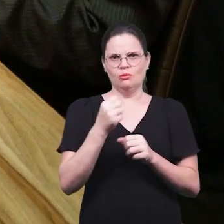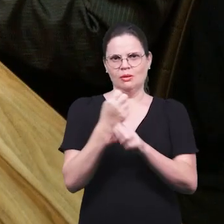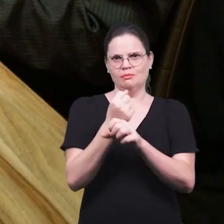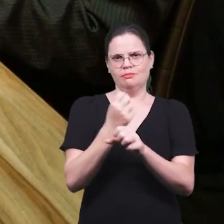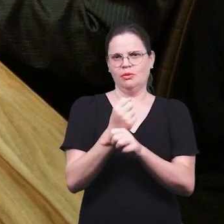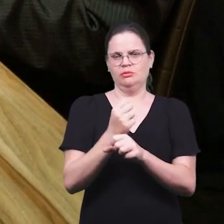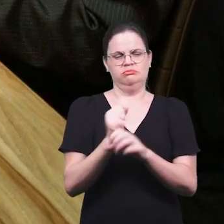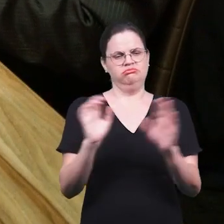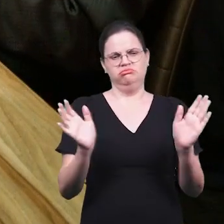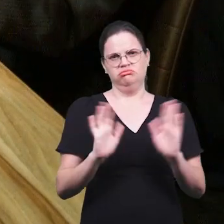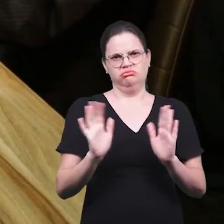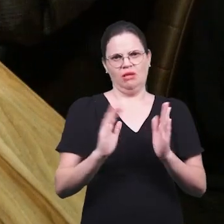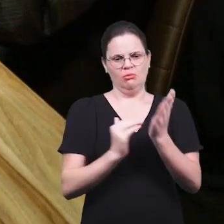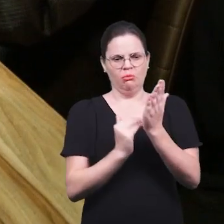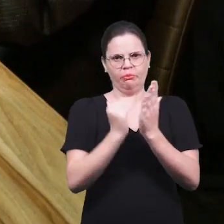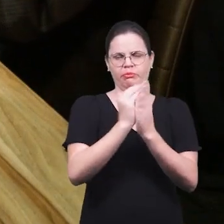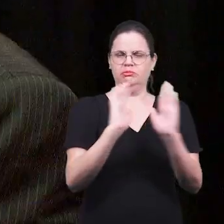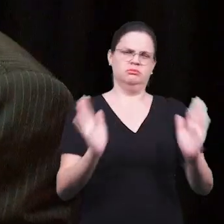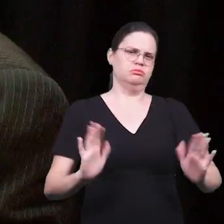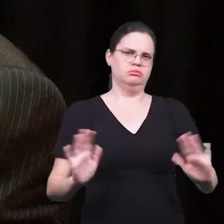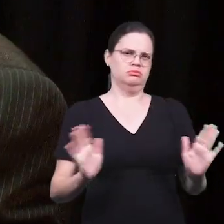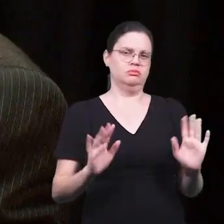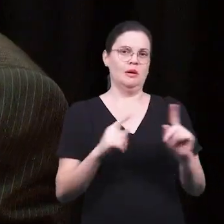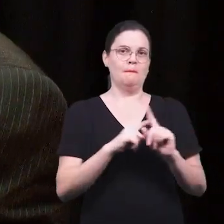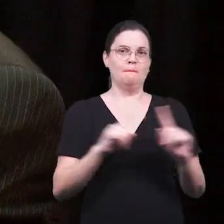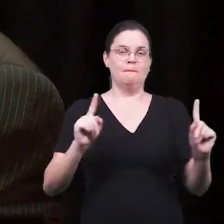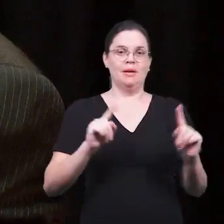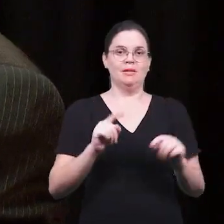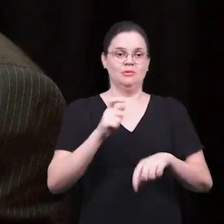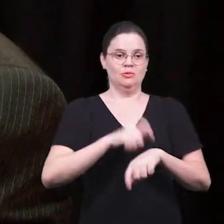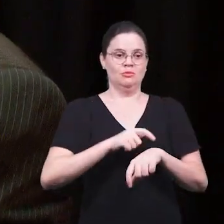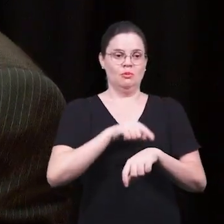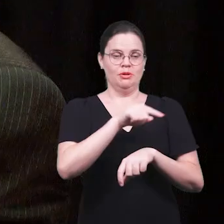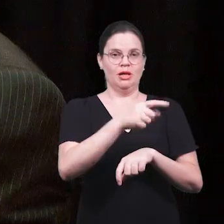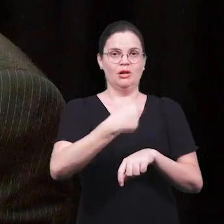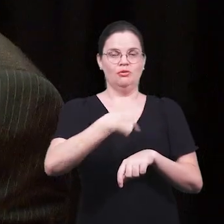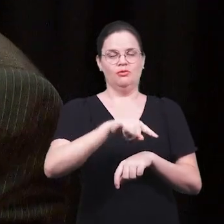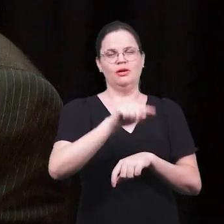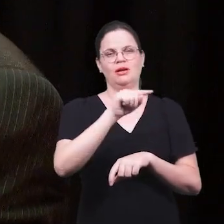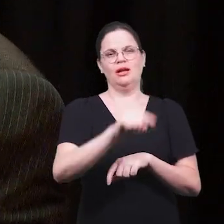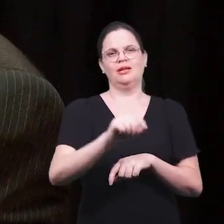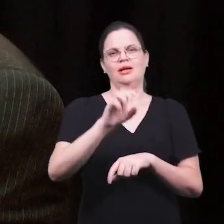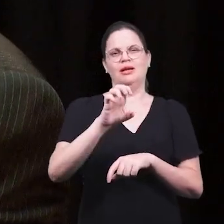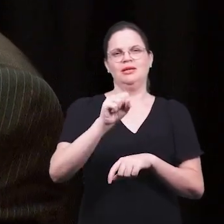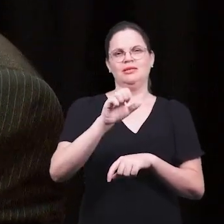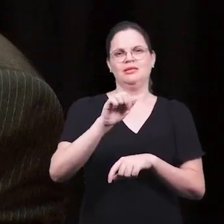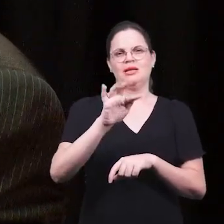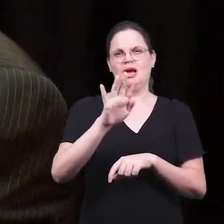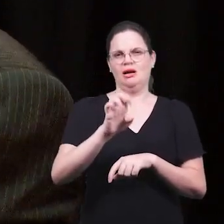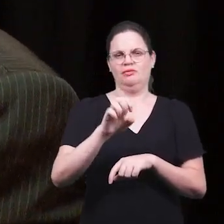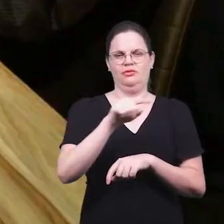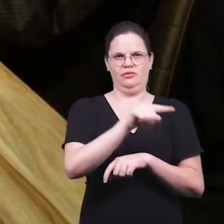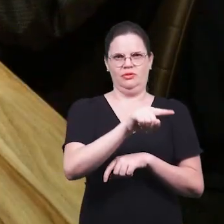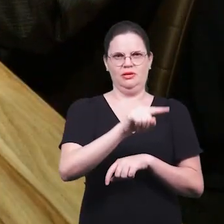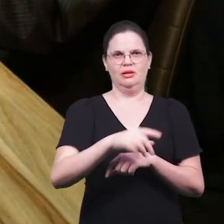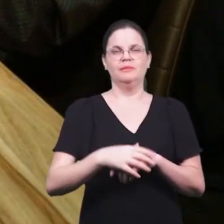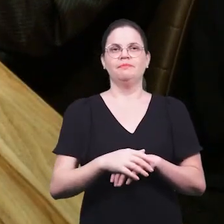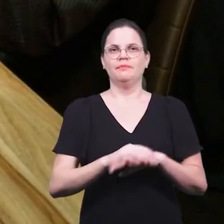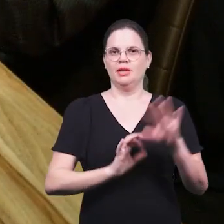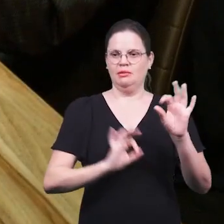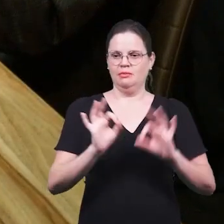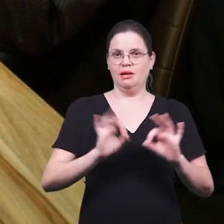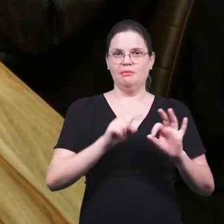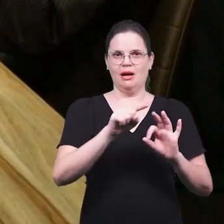termos de posicionamento. Mas, no momento que eu estive lá na ESAF, na época que era a escola de administração fazendária, que organizava o curso